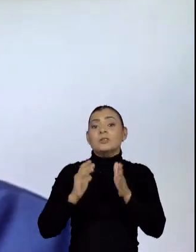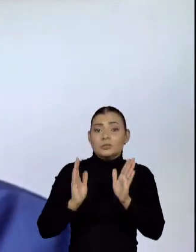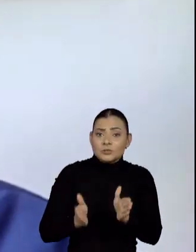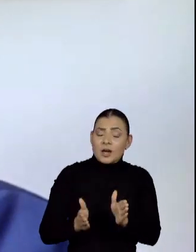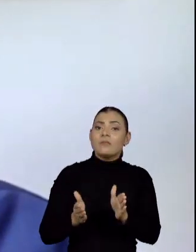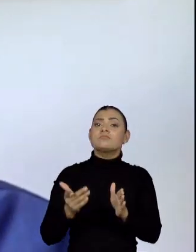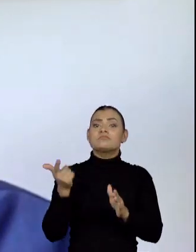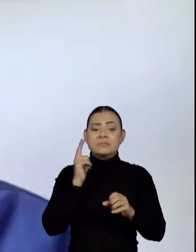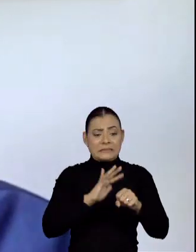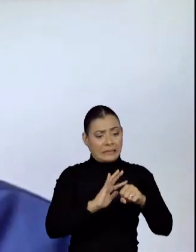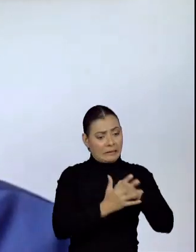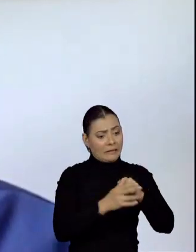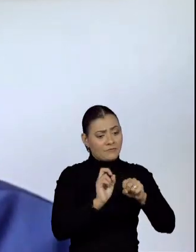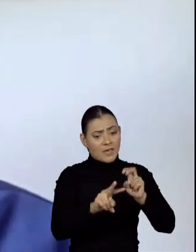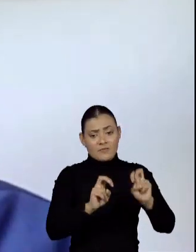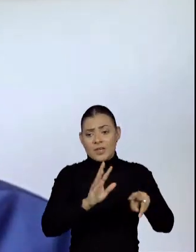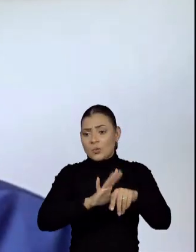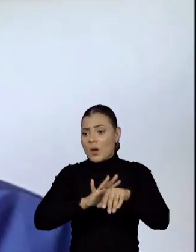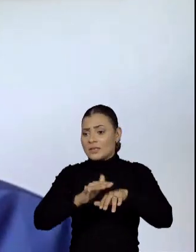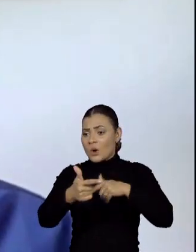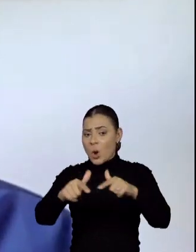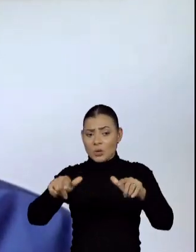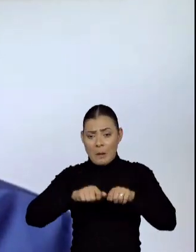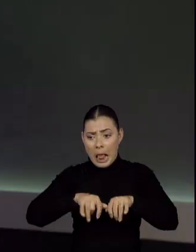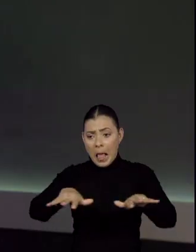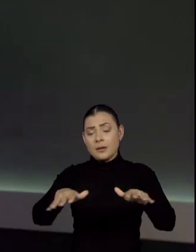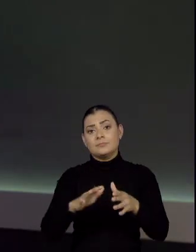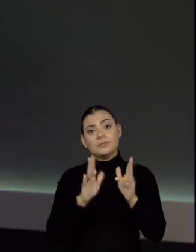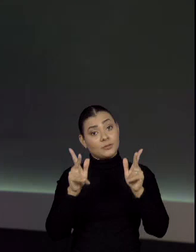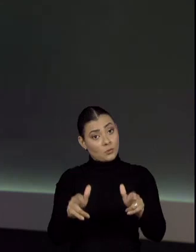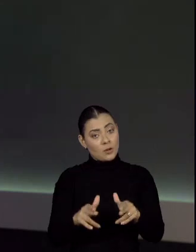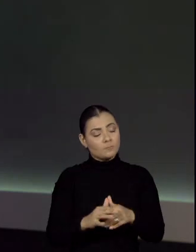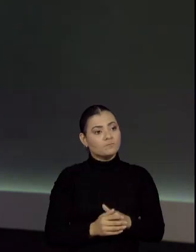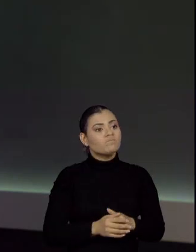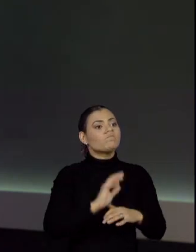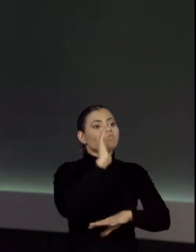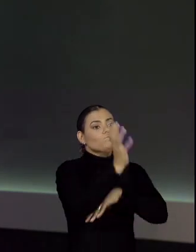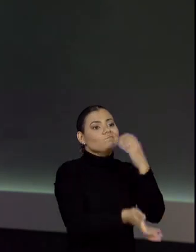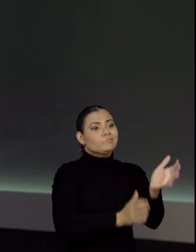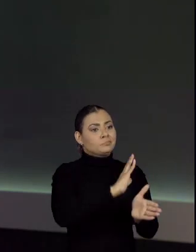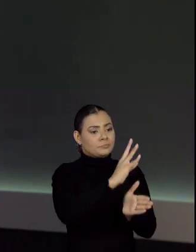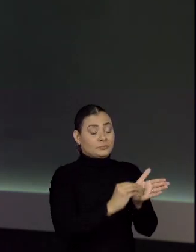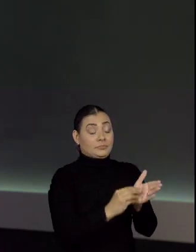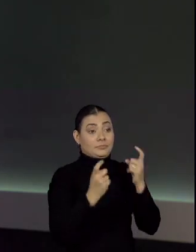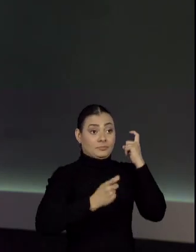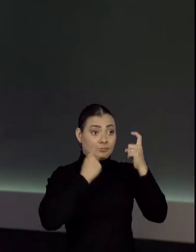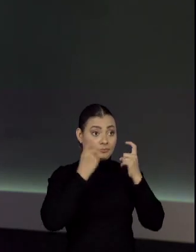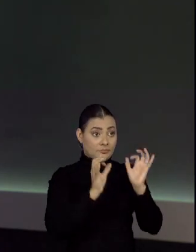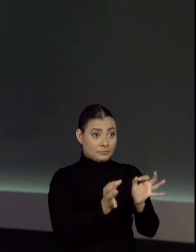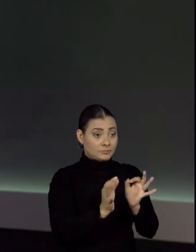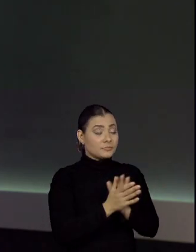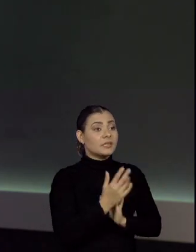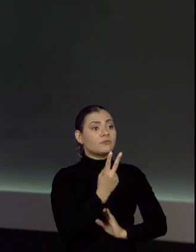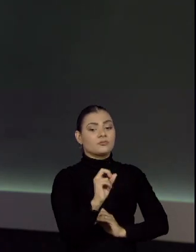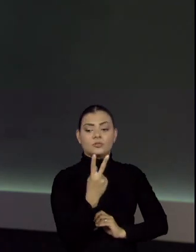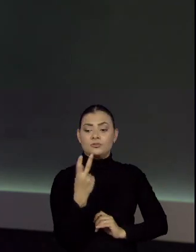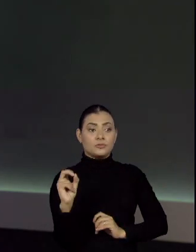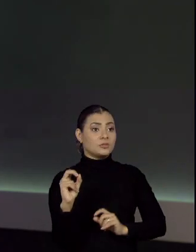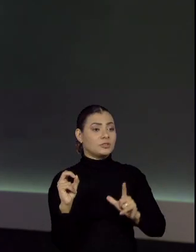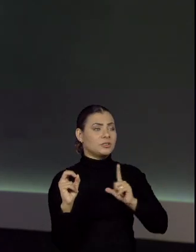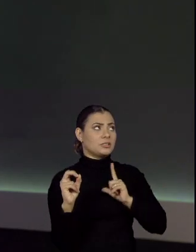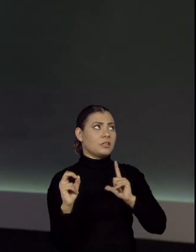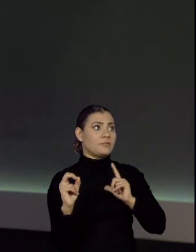possíveis pandemias que possamos ter no futuro. O desmatamento da Amazônia segue preocupando, né? Em 2020, a gente teve, acho que,